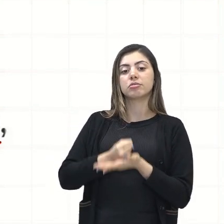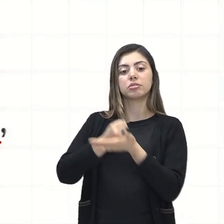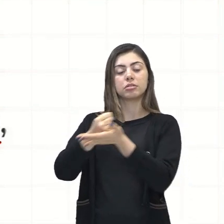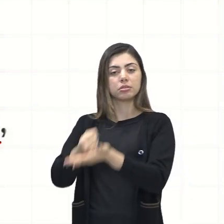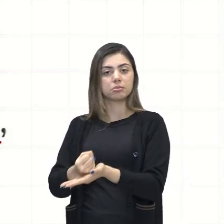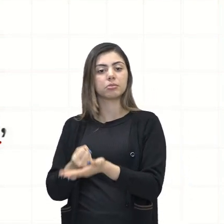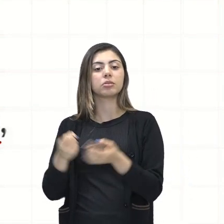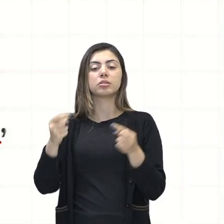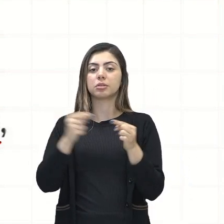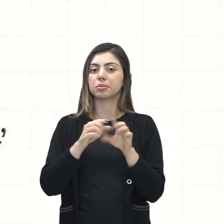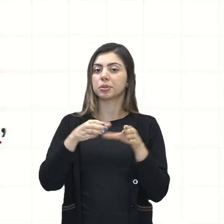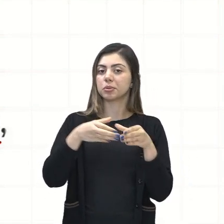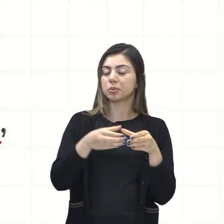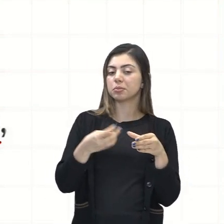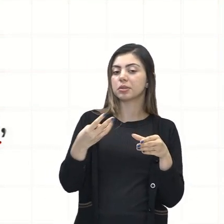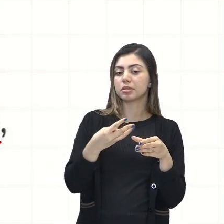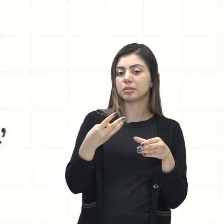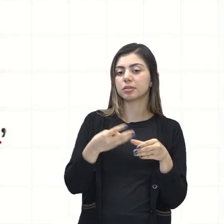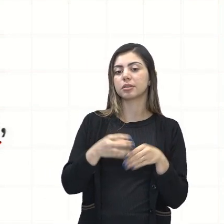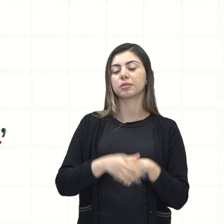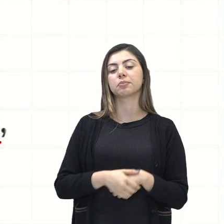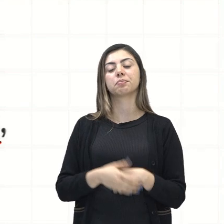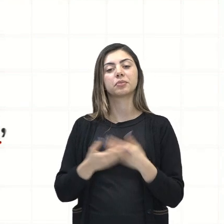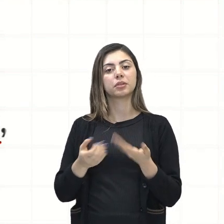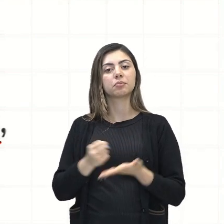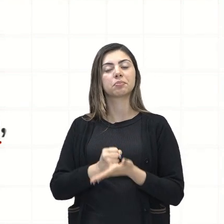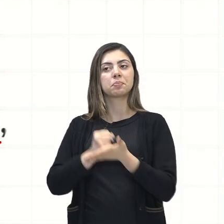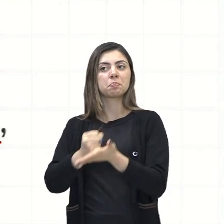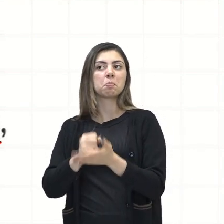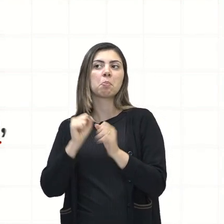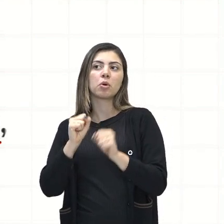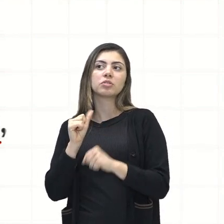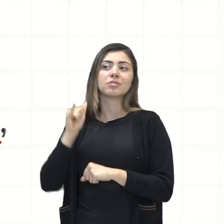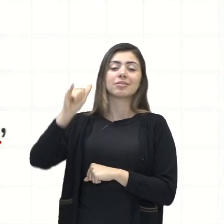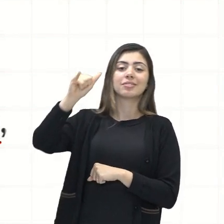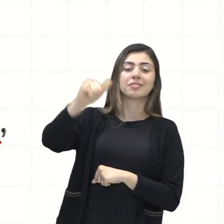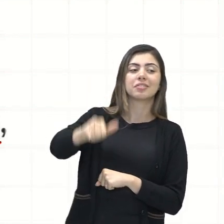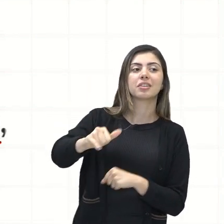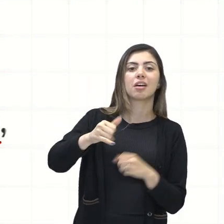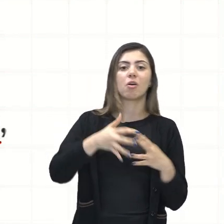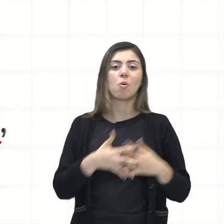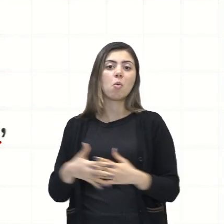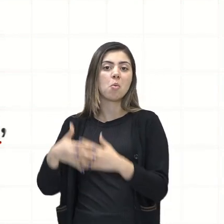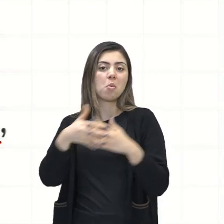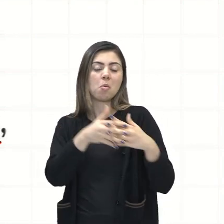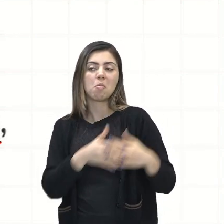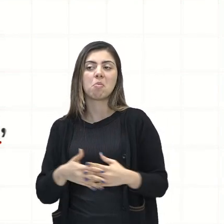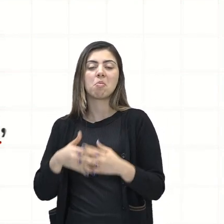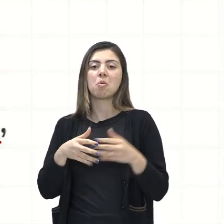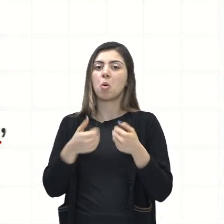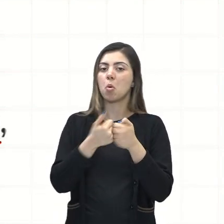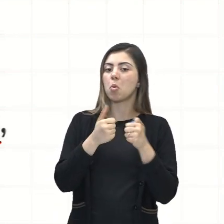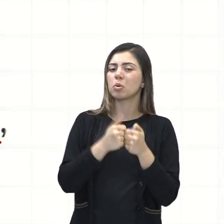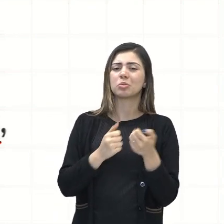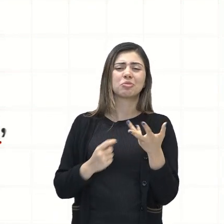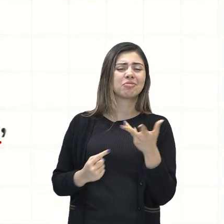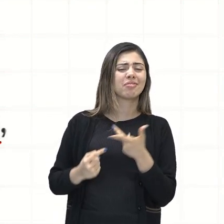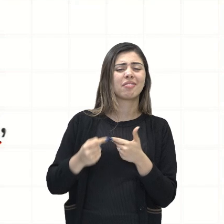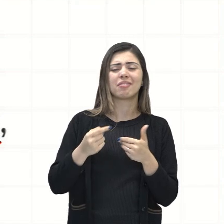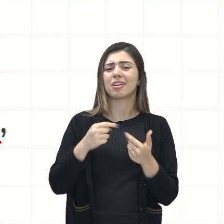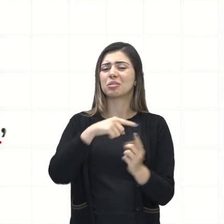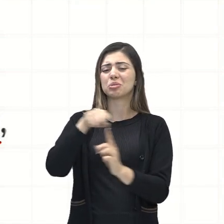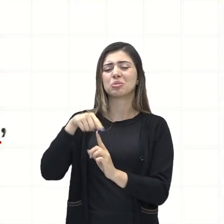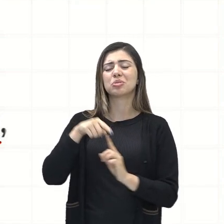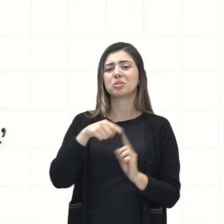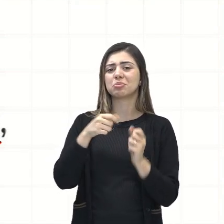setor terciário. E aí a gente inclui aqui no setor de transporte o aéreo, hidroviário, rodoviário, todos os meios de transporte de uma forma geral, né? Todas as